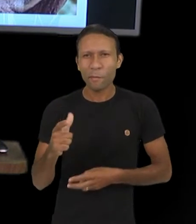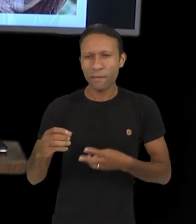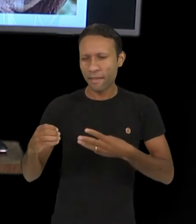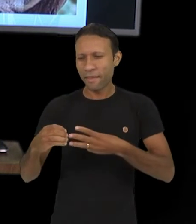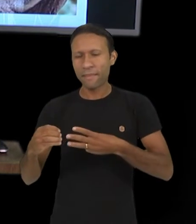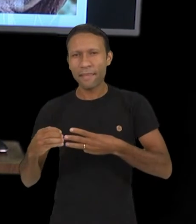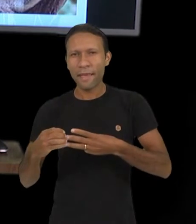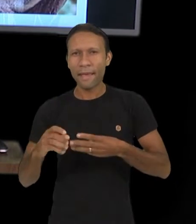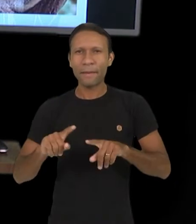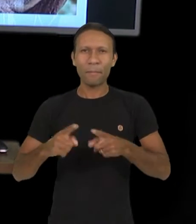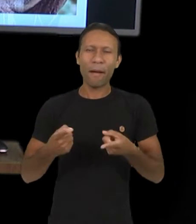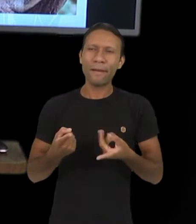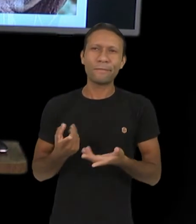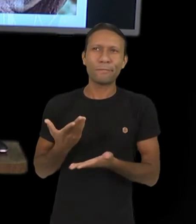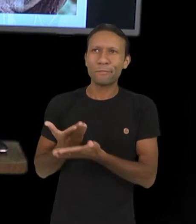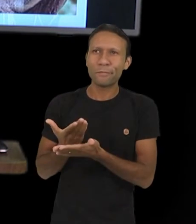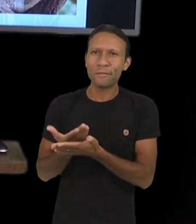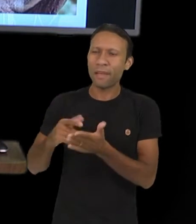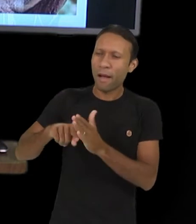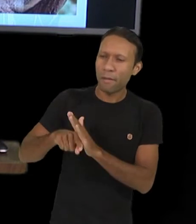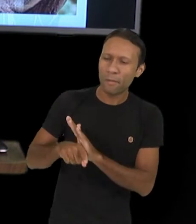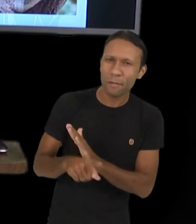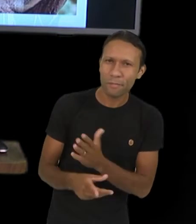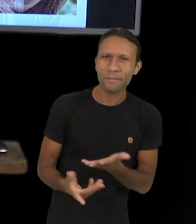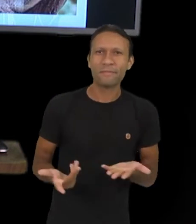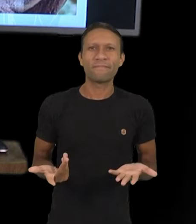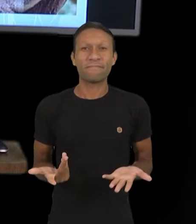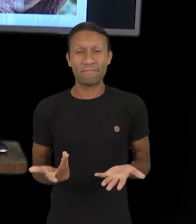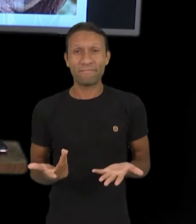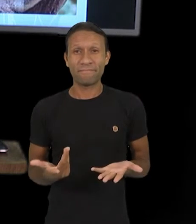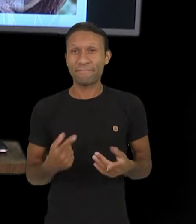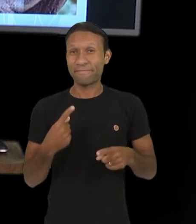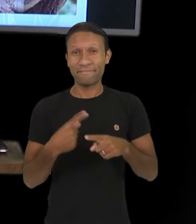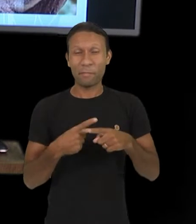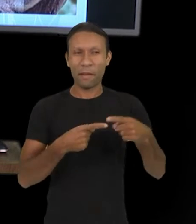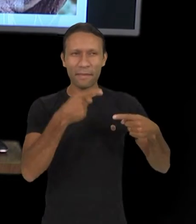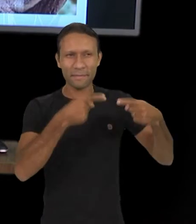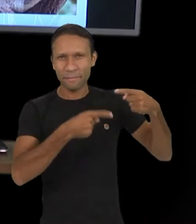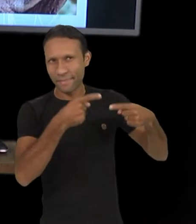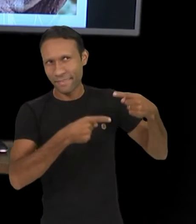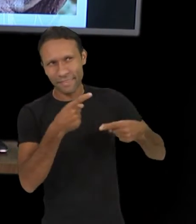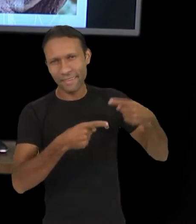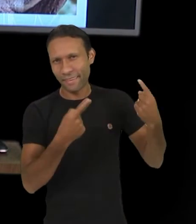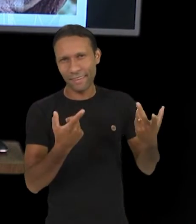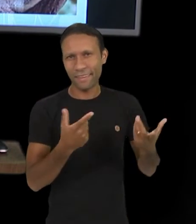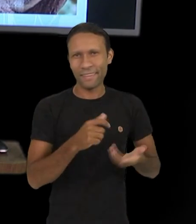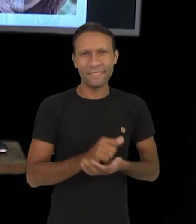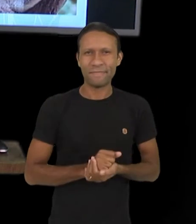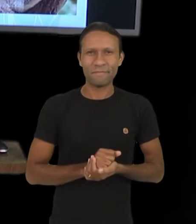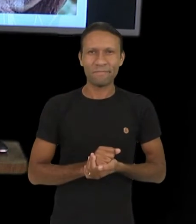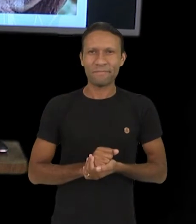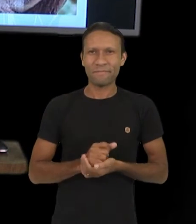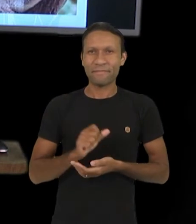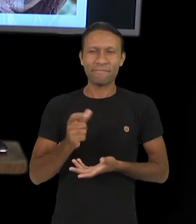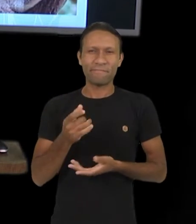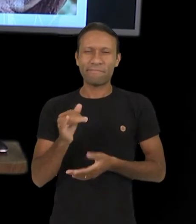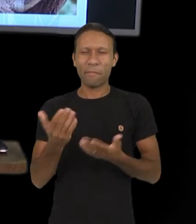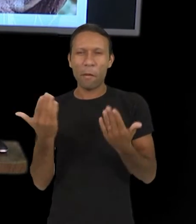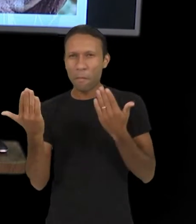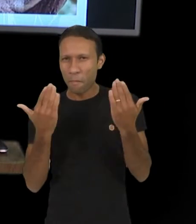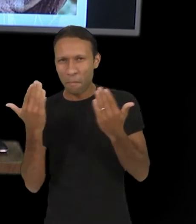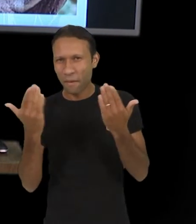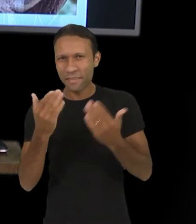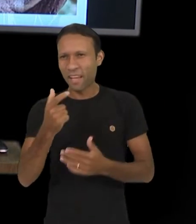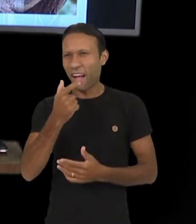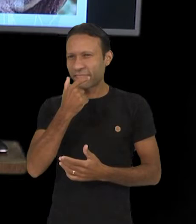discussão gigantesca, né? Igual eu tenho o costume de falar, que é a mesma discussão do biscoito traquinas. Né? Aquela coisa, você não sabe se é muito recheio